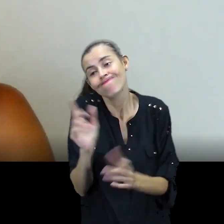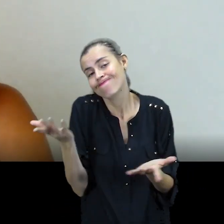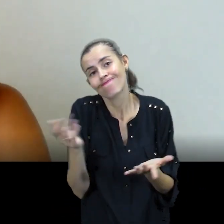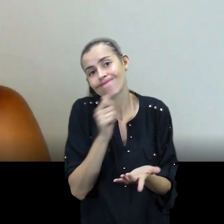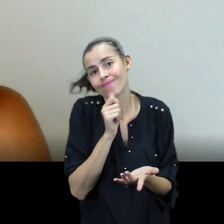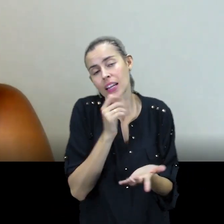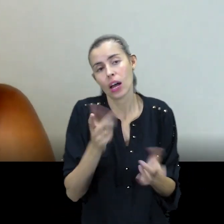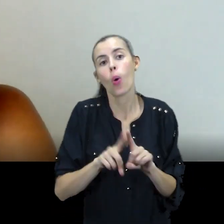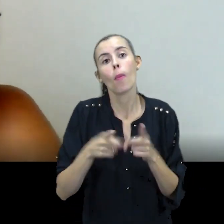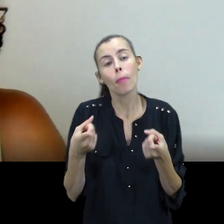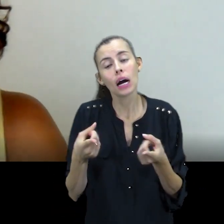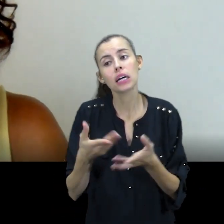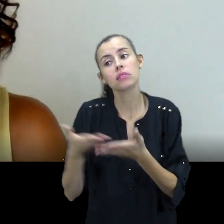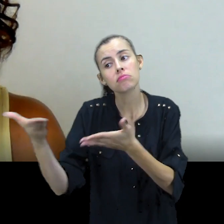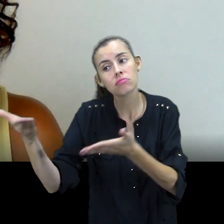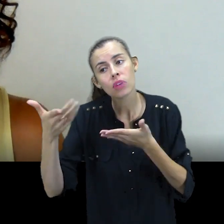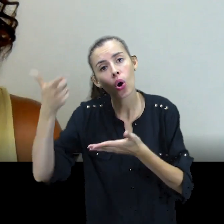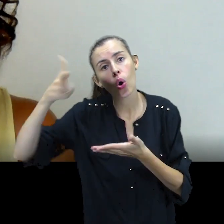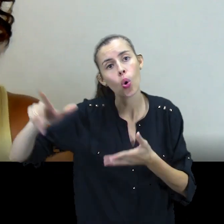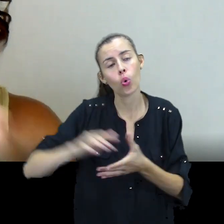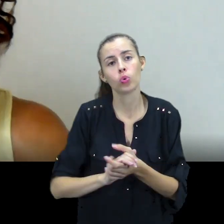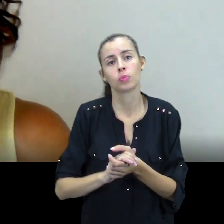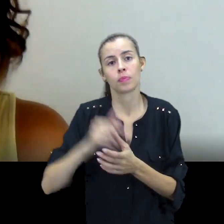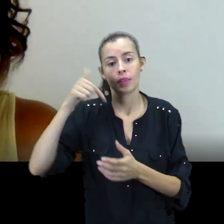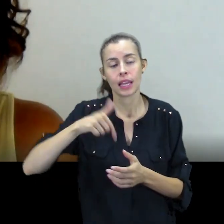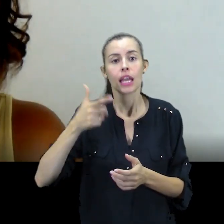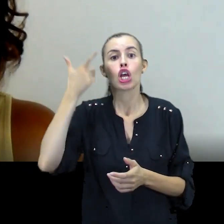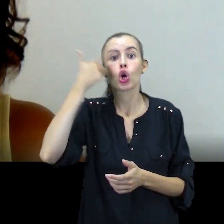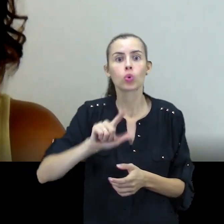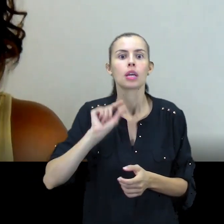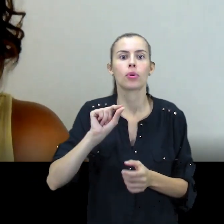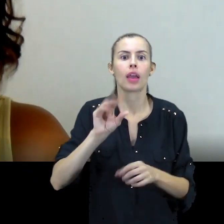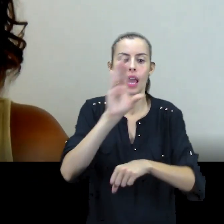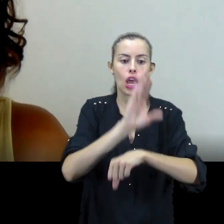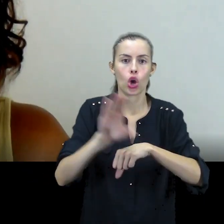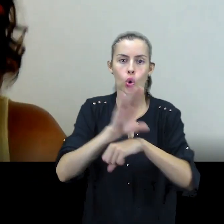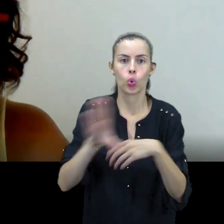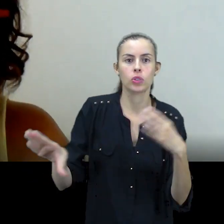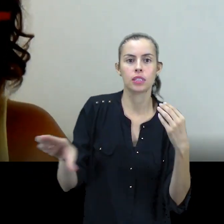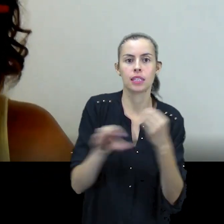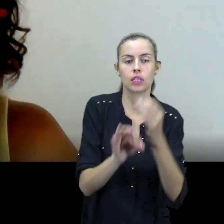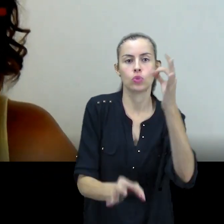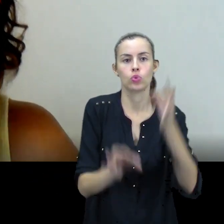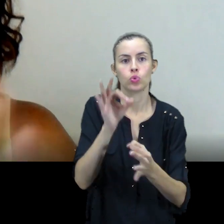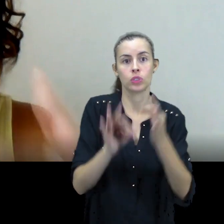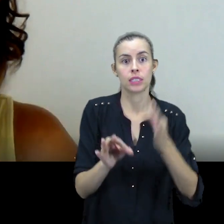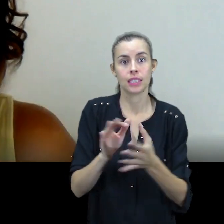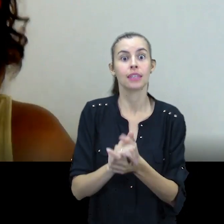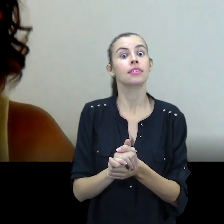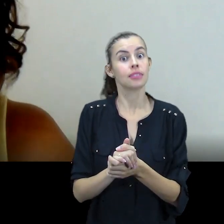direitos humanos e justiça ambiental, foram 3 docentes, e a gente conseguiu implementar um curso formativo para servidores da